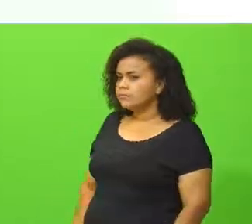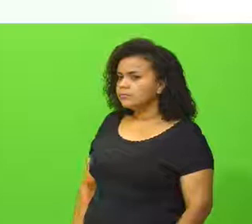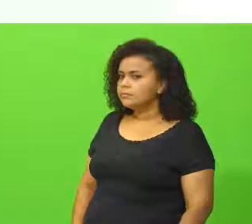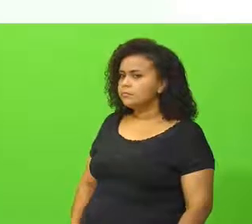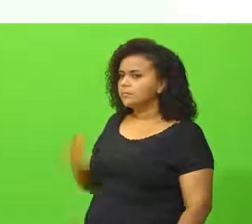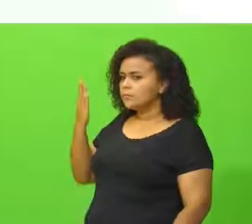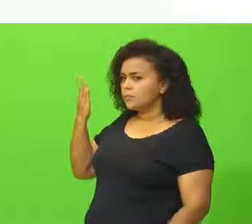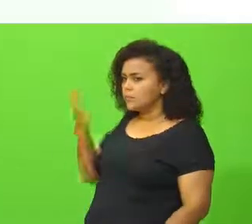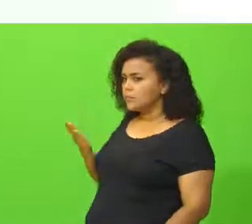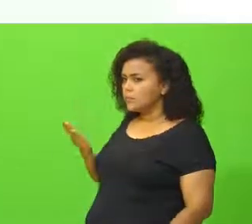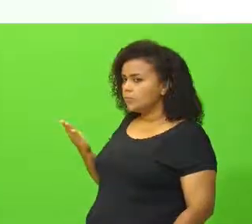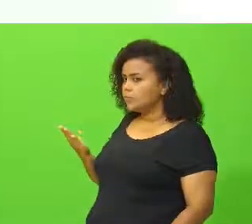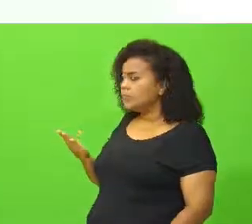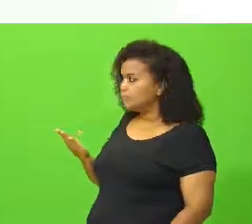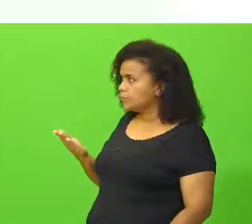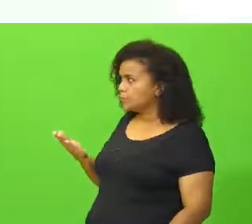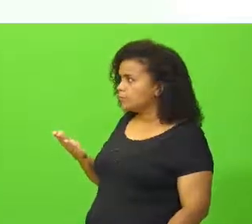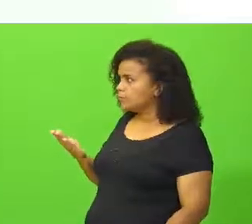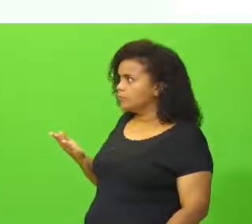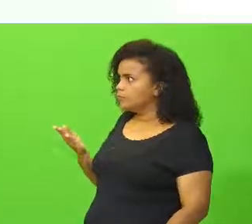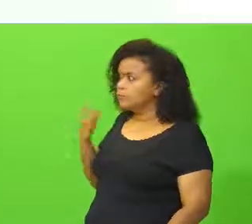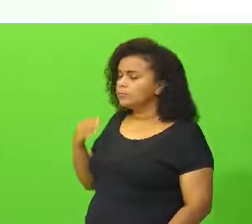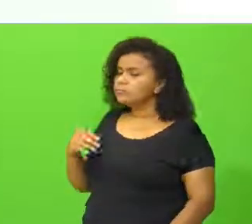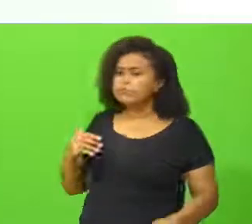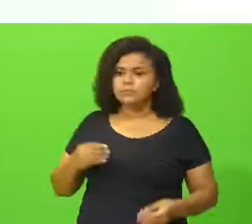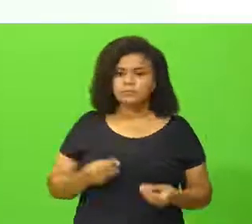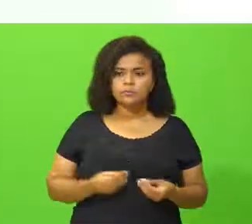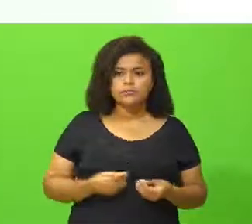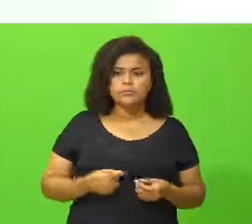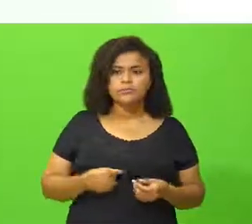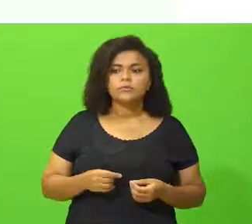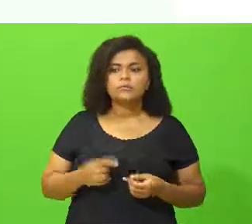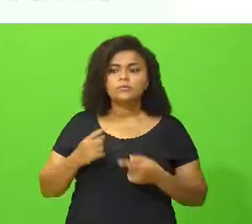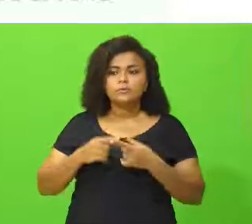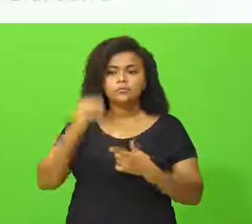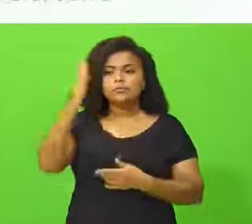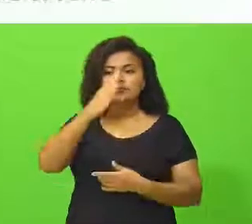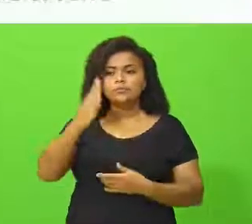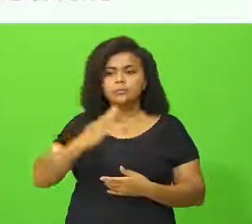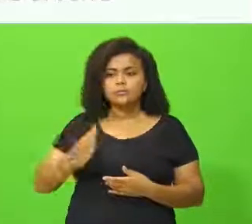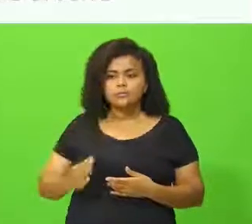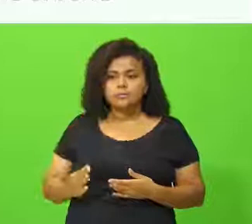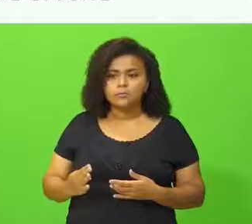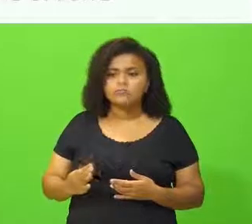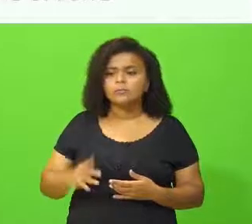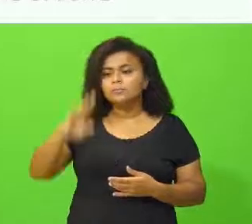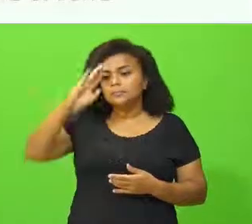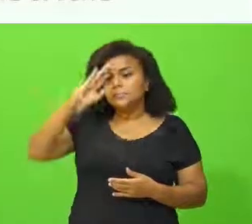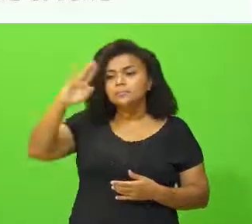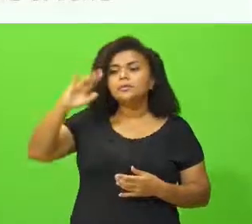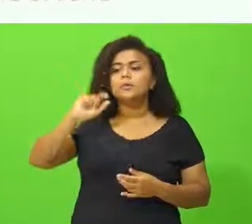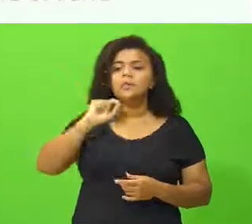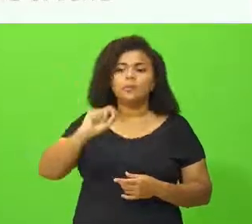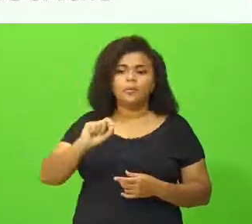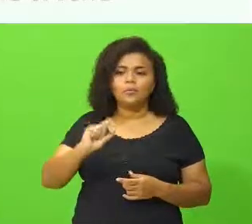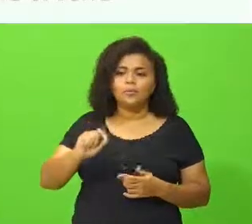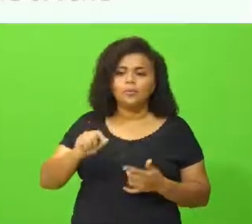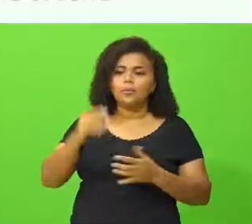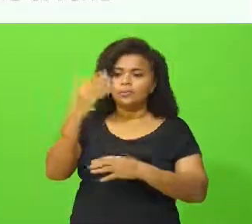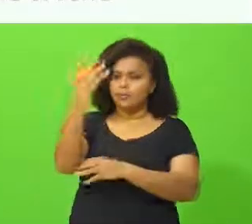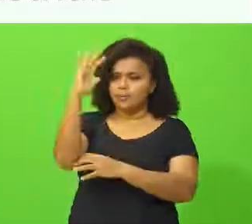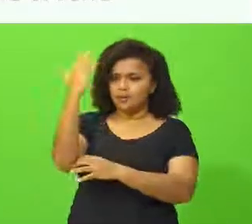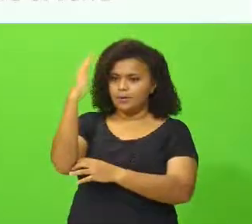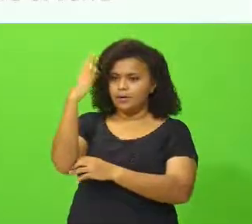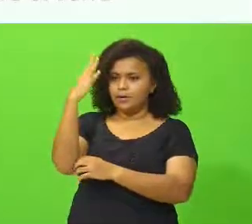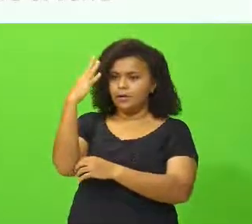Então percebam que nesse gráfico mostrado, o Brasil contribui com principalmente a questão do